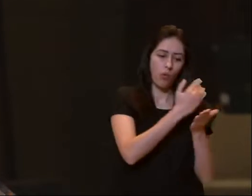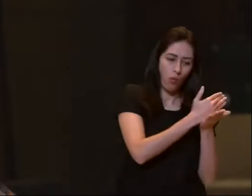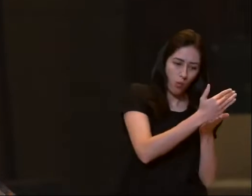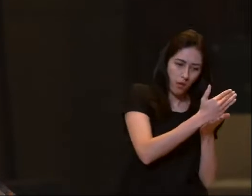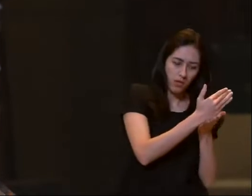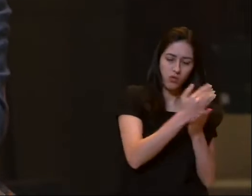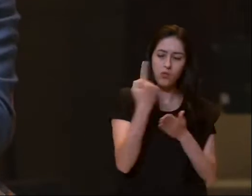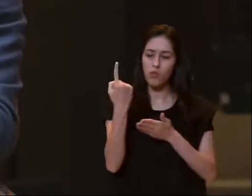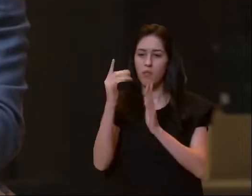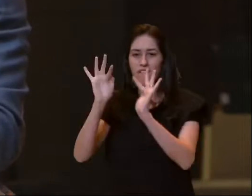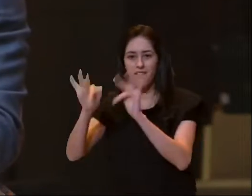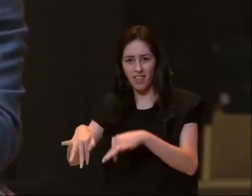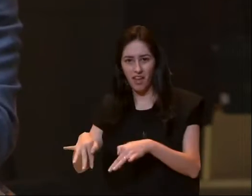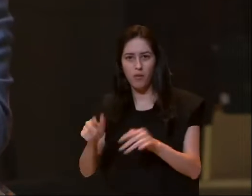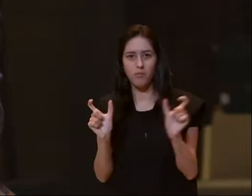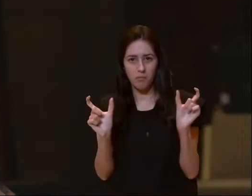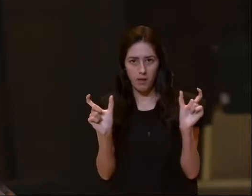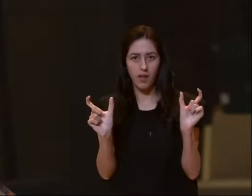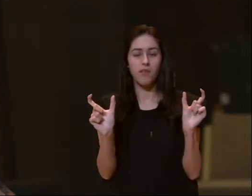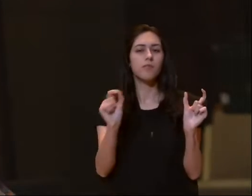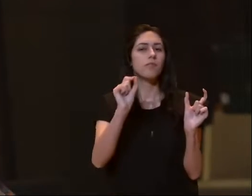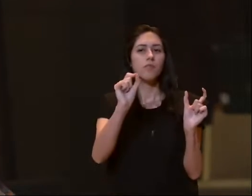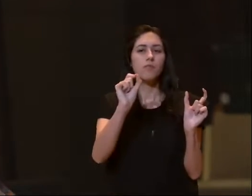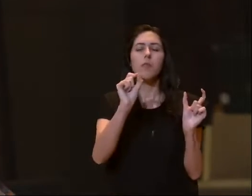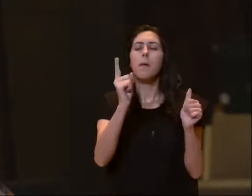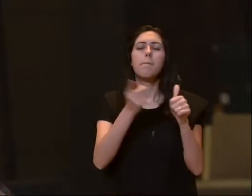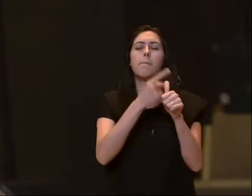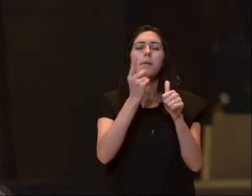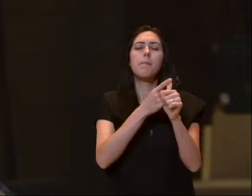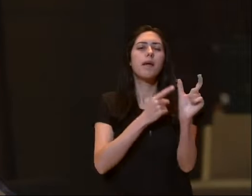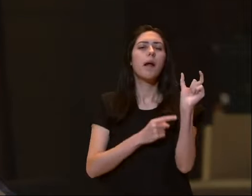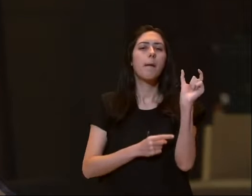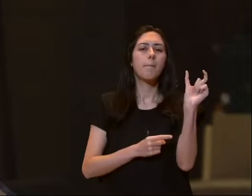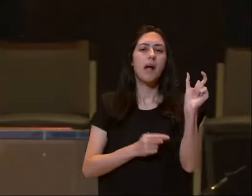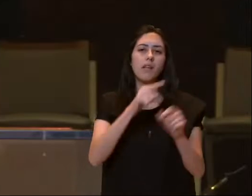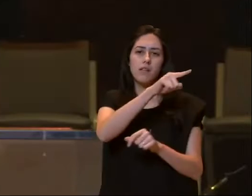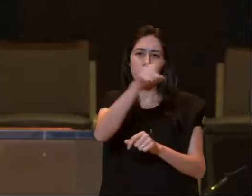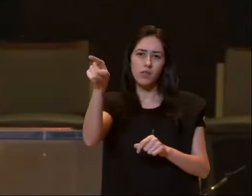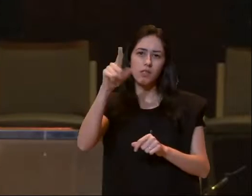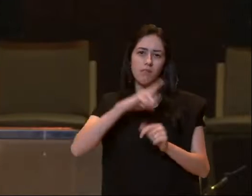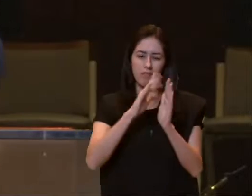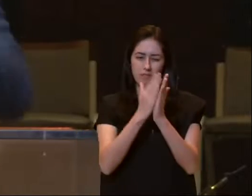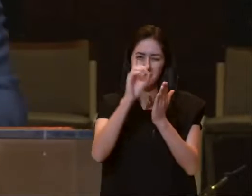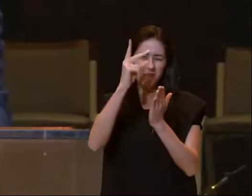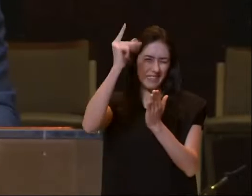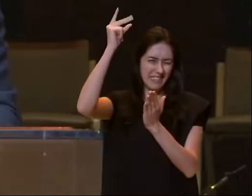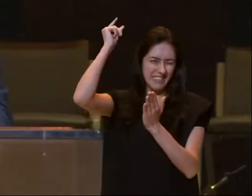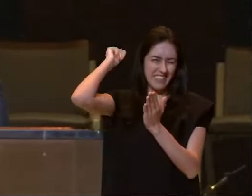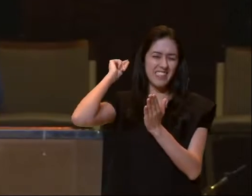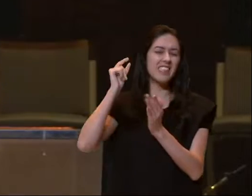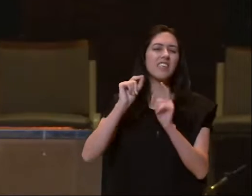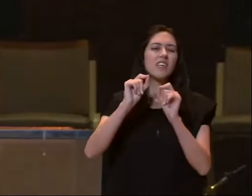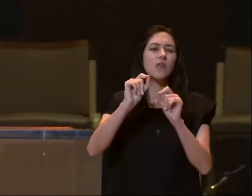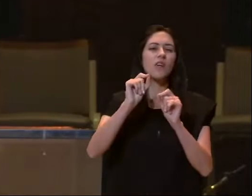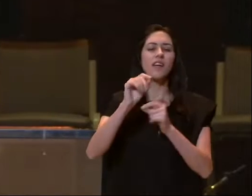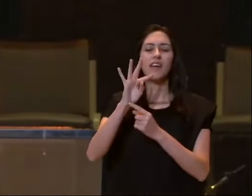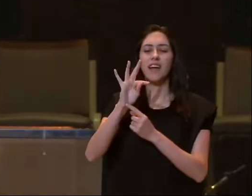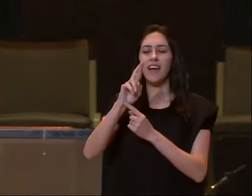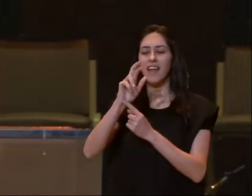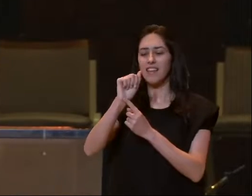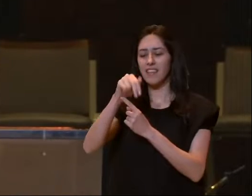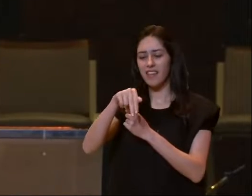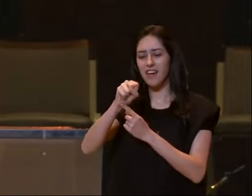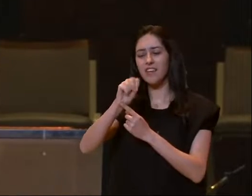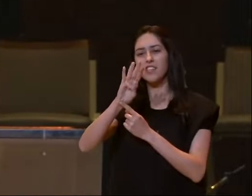outra no final. A primeira palavra, você tem a versão mais antiga, é transbordar. Na NVI é sejam